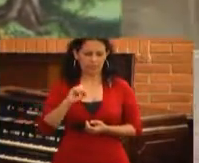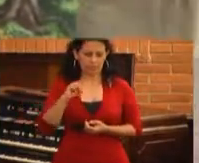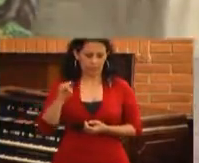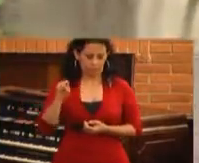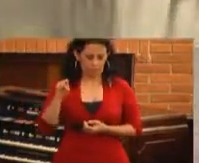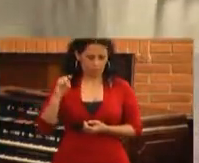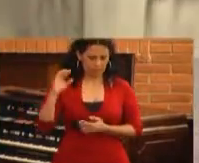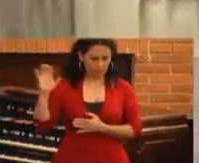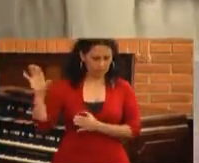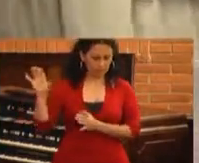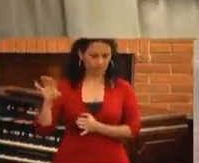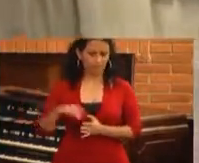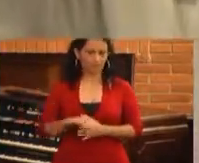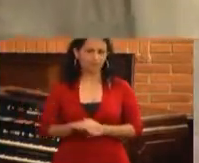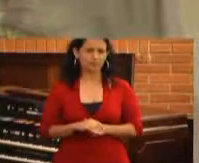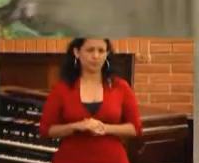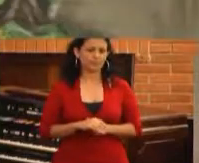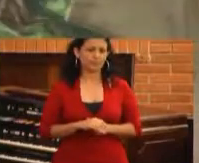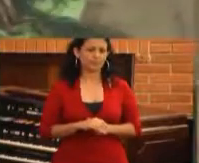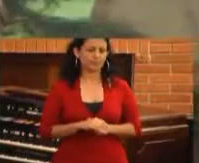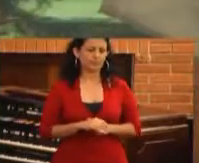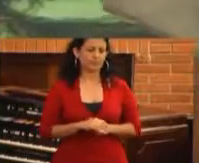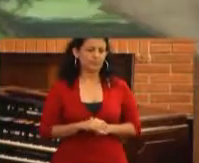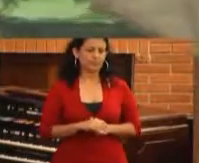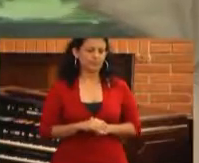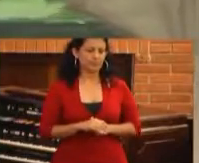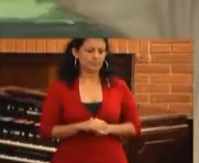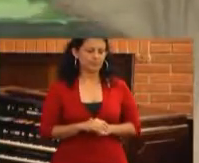cima, os